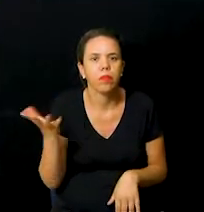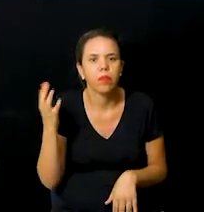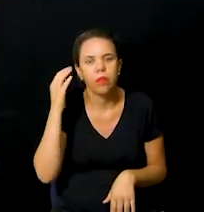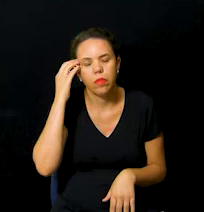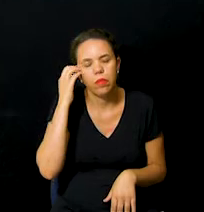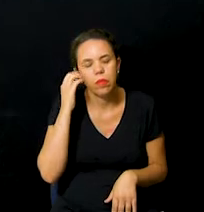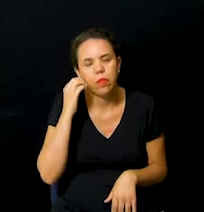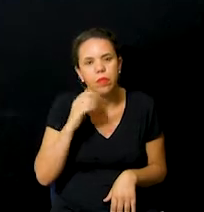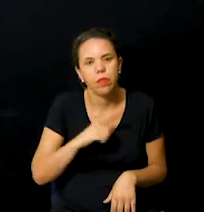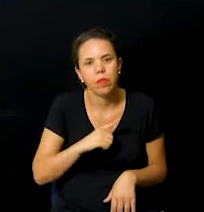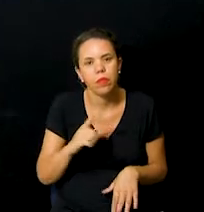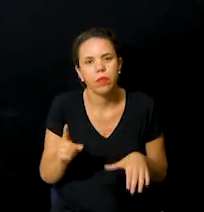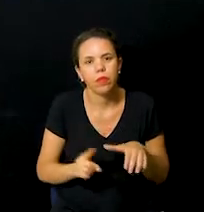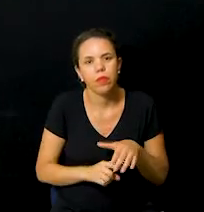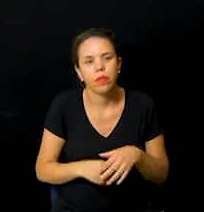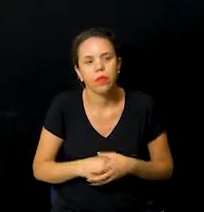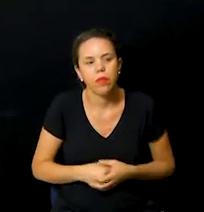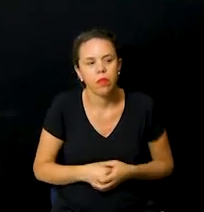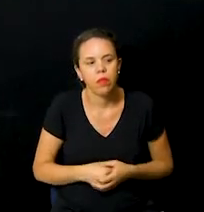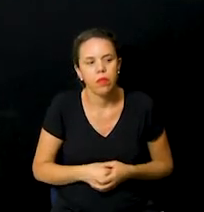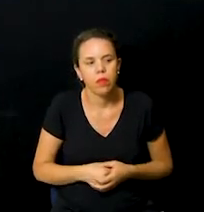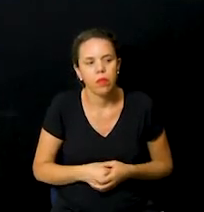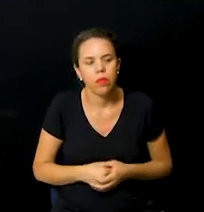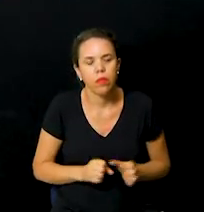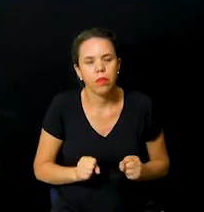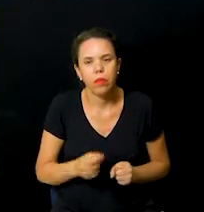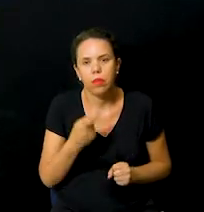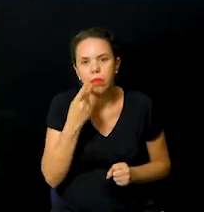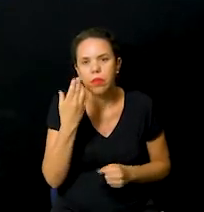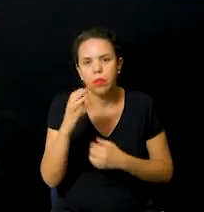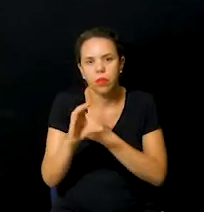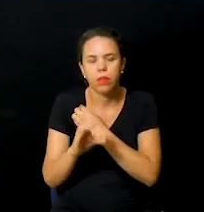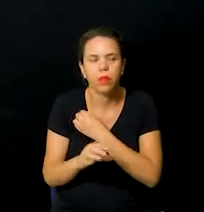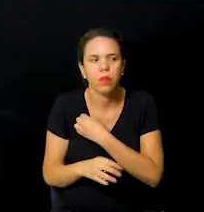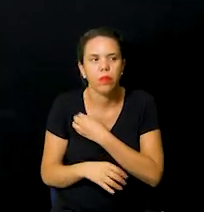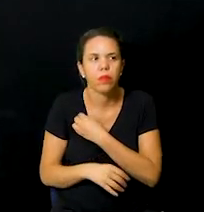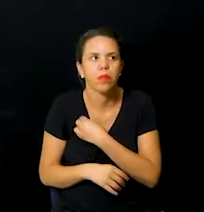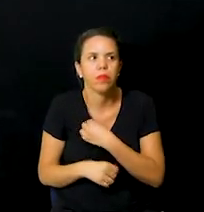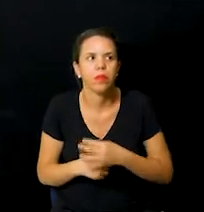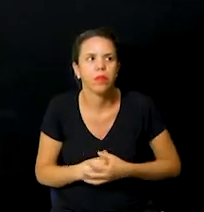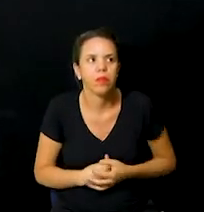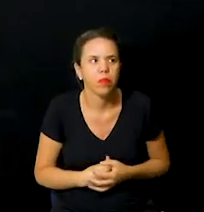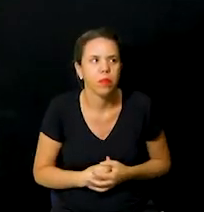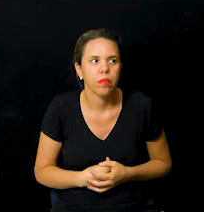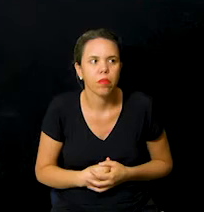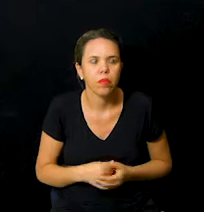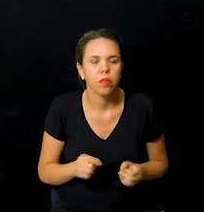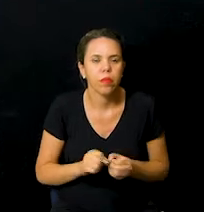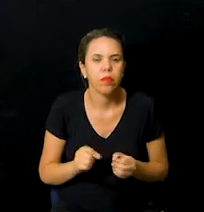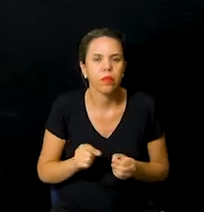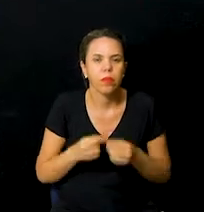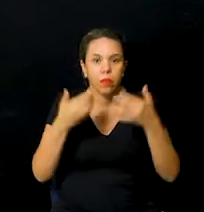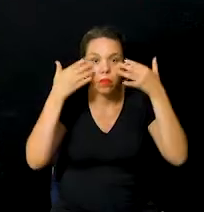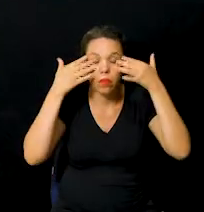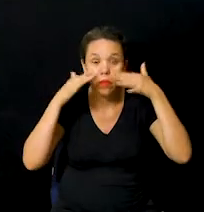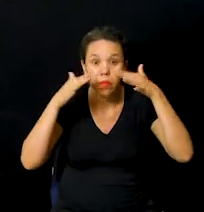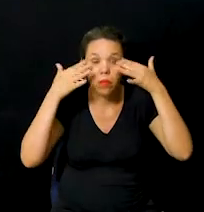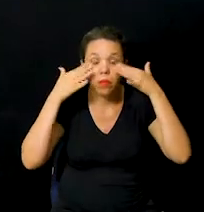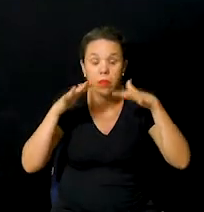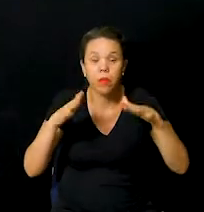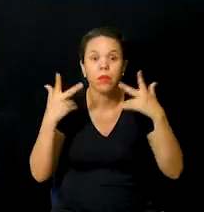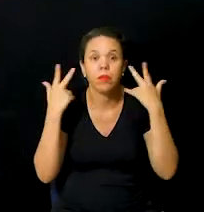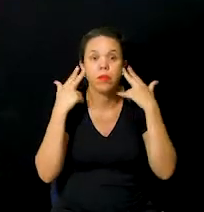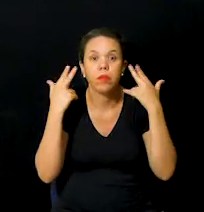aconteceu, eu tive uma cliente que ela falou que postou numa rede social, né, quem fazia alongamento de cílios de uma